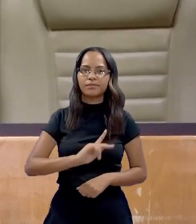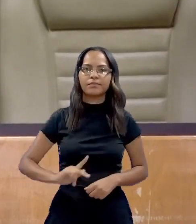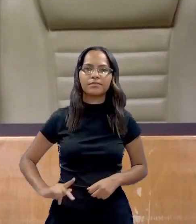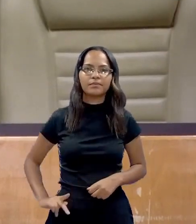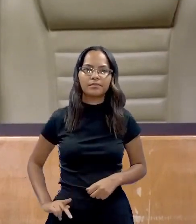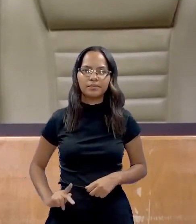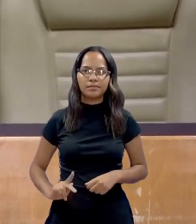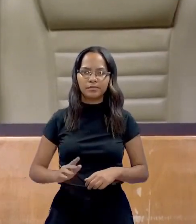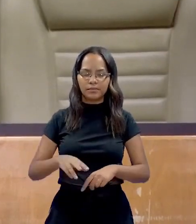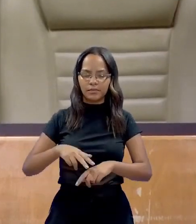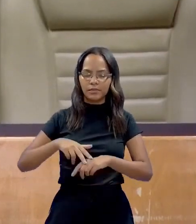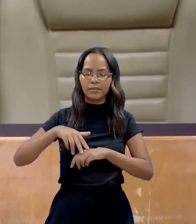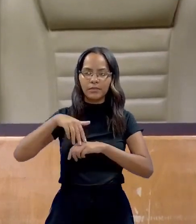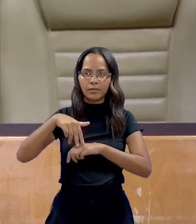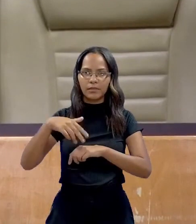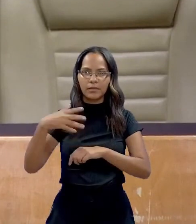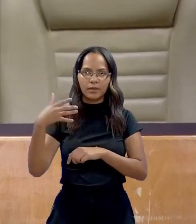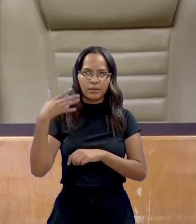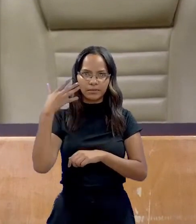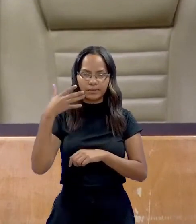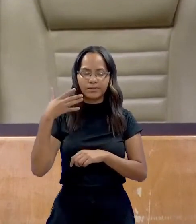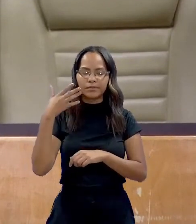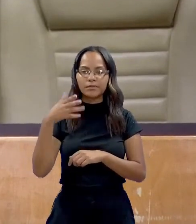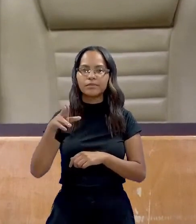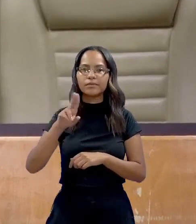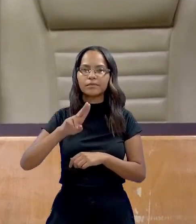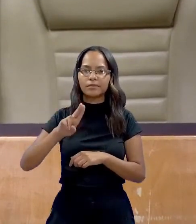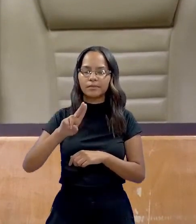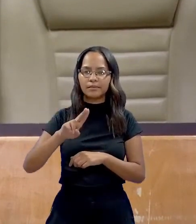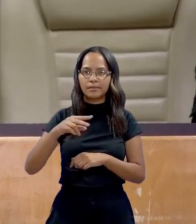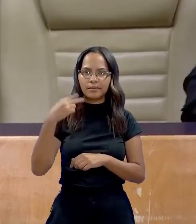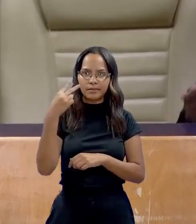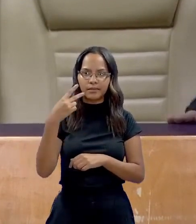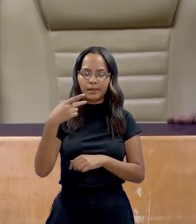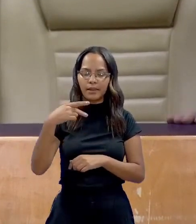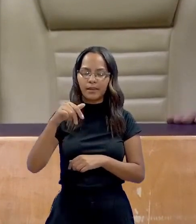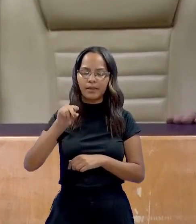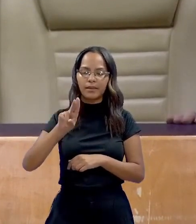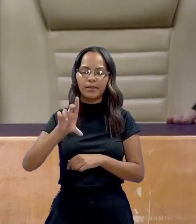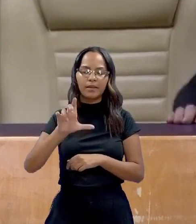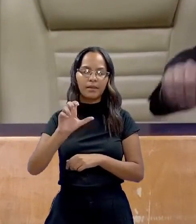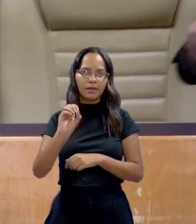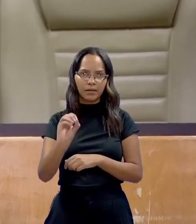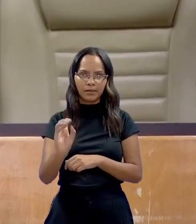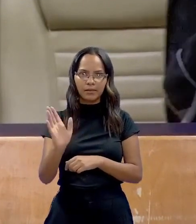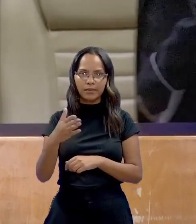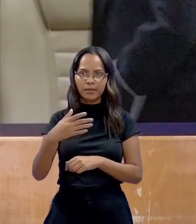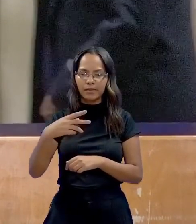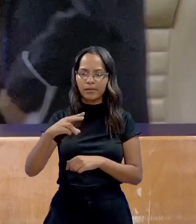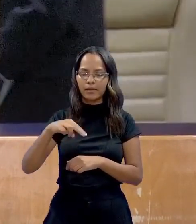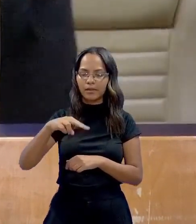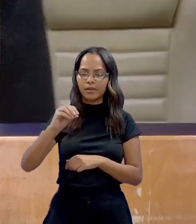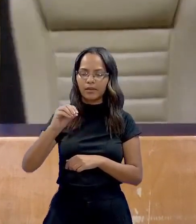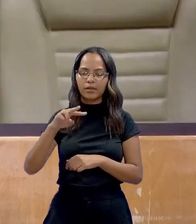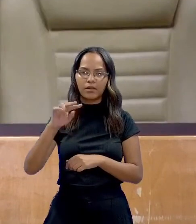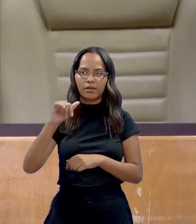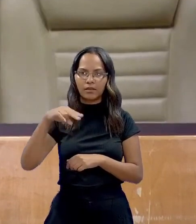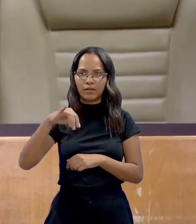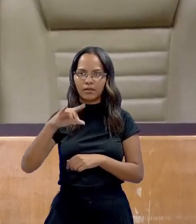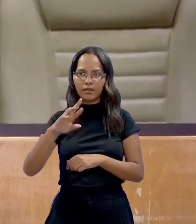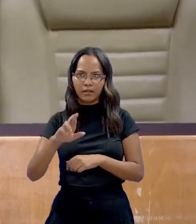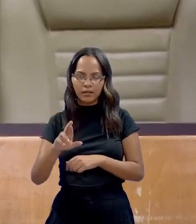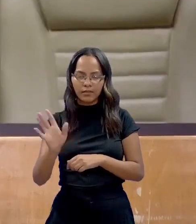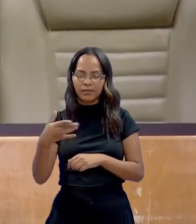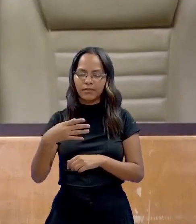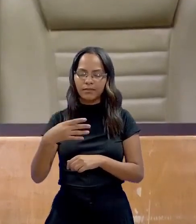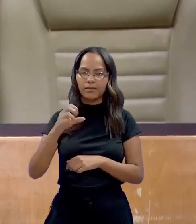pequeno expediente. Utilizaram a tribuna vereadores Paulo Magalhães, Sargento Alvandi e Sandy Júnior. Apresentaram matérias os